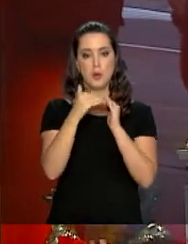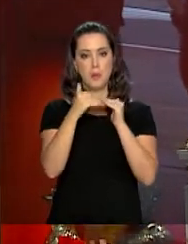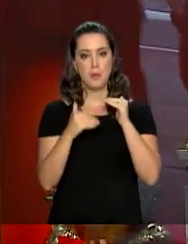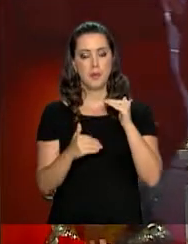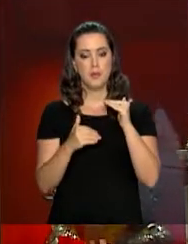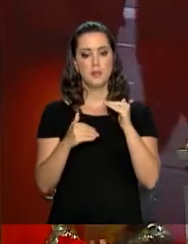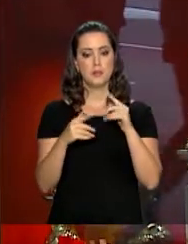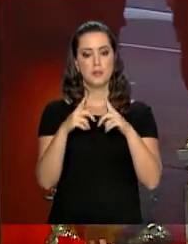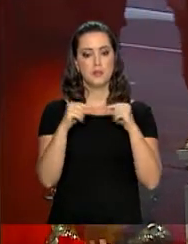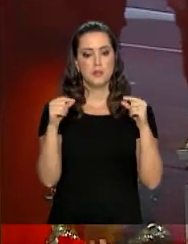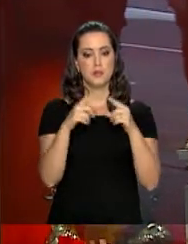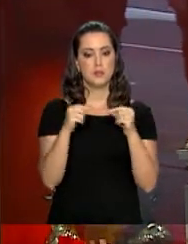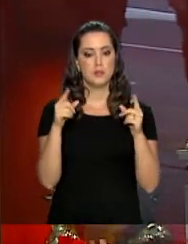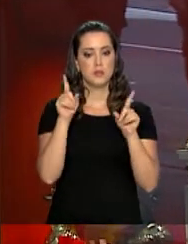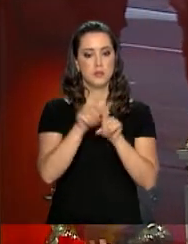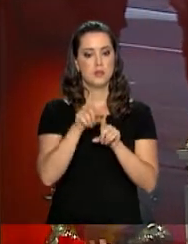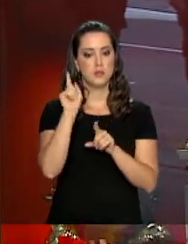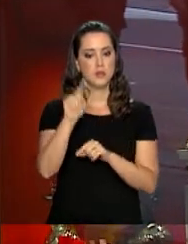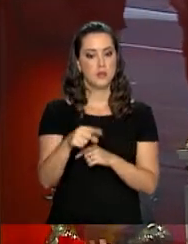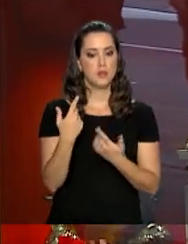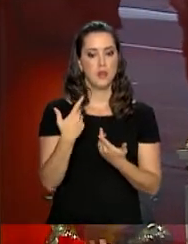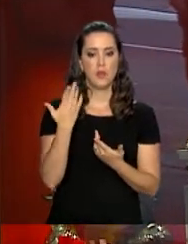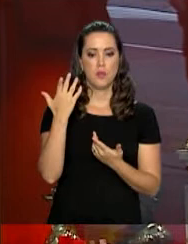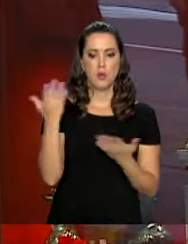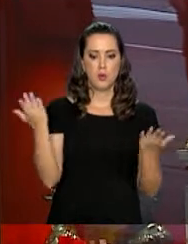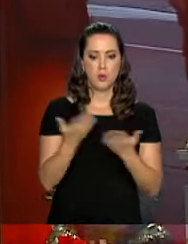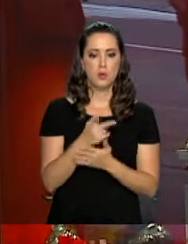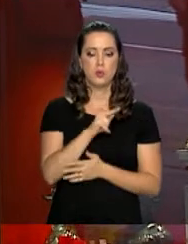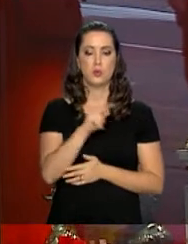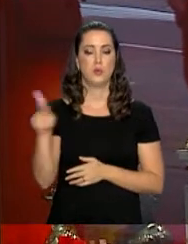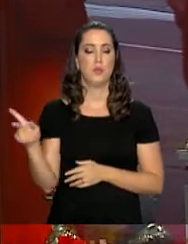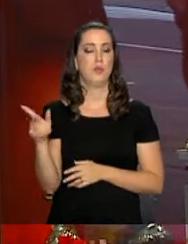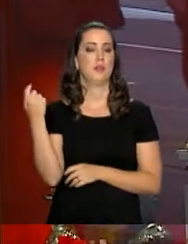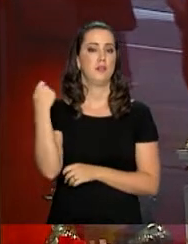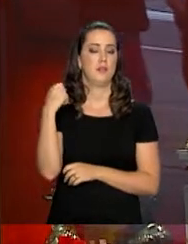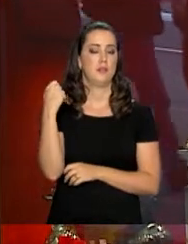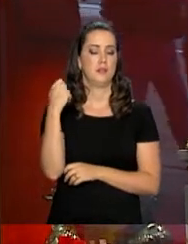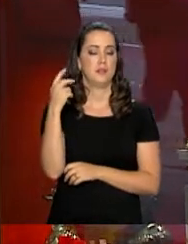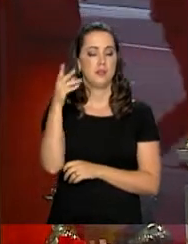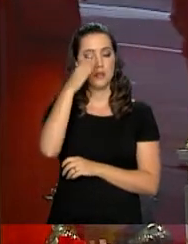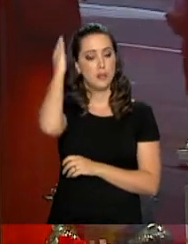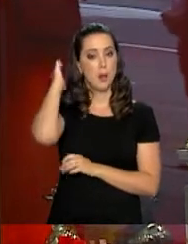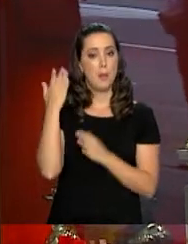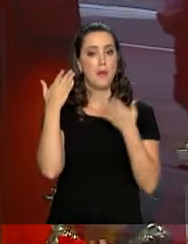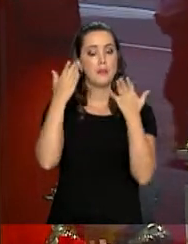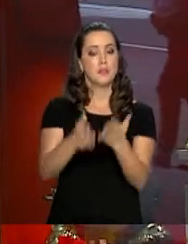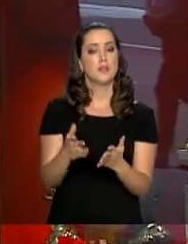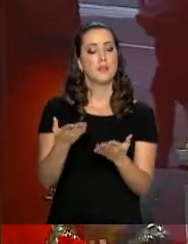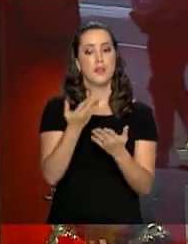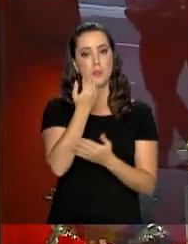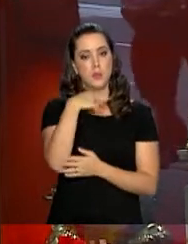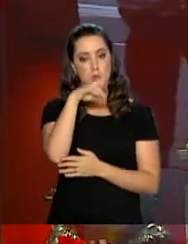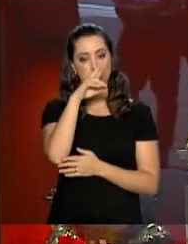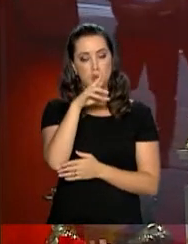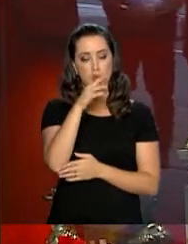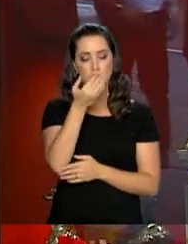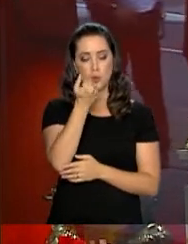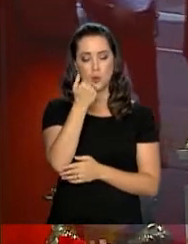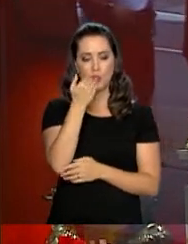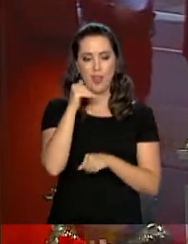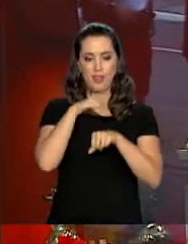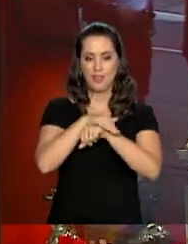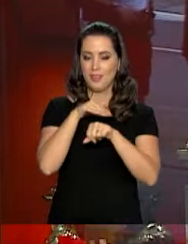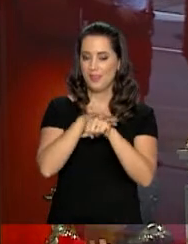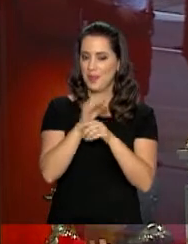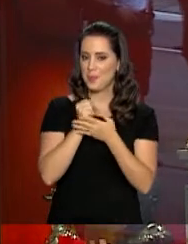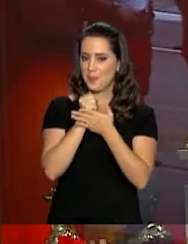Brasil. Ainda hoje, o presidente Michel Temer participa de um jantar em sua homenagem que será oferecido pelo embaixador do